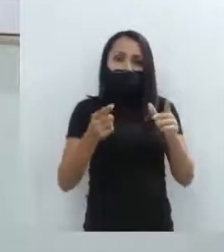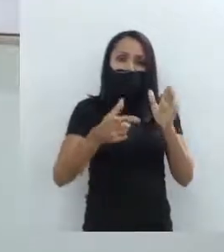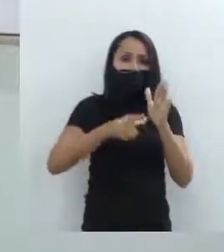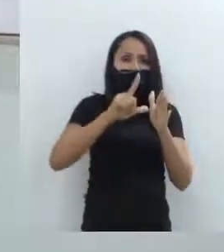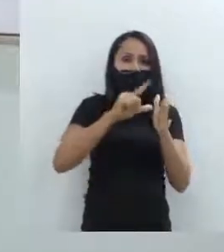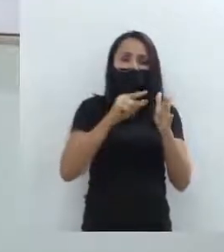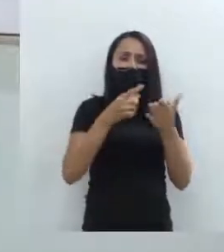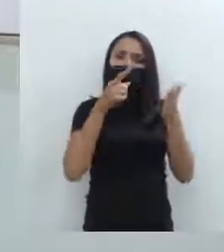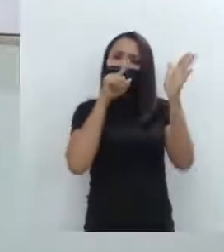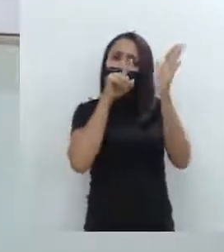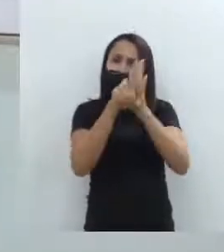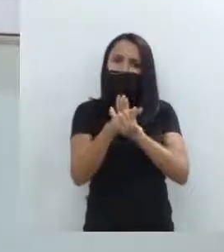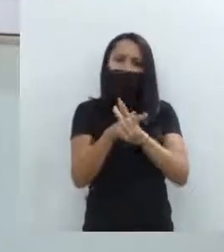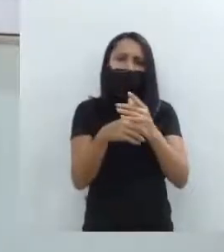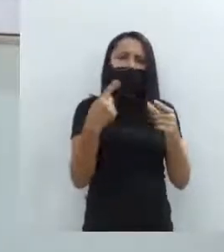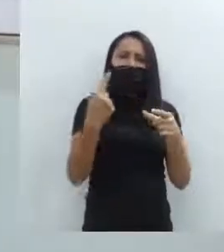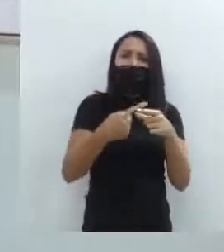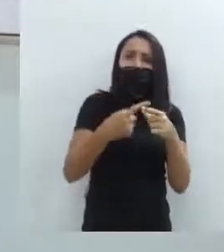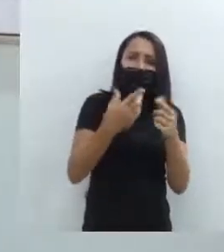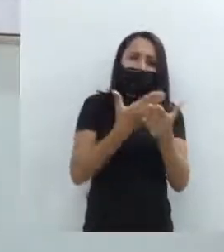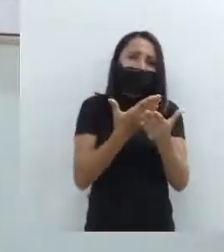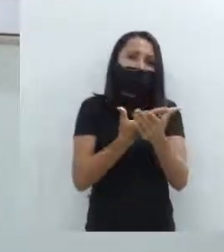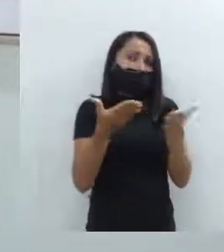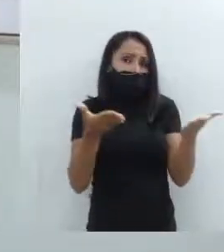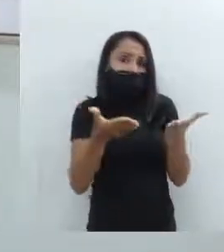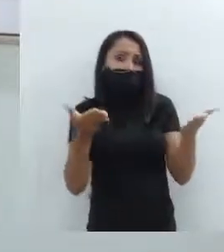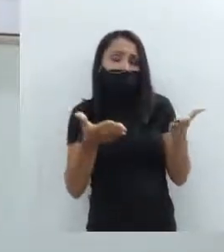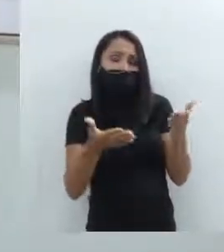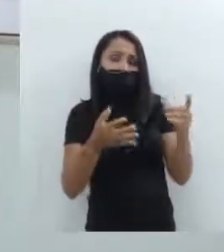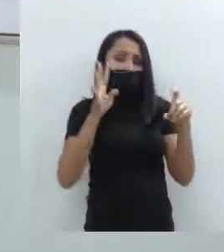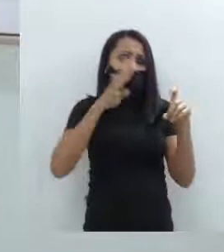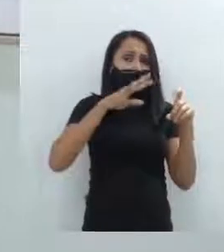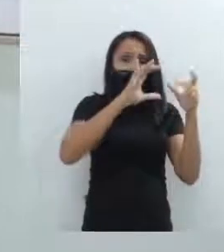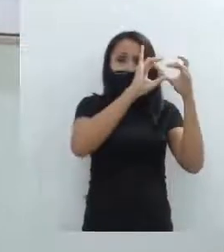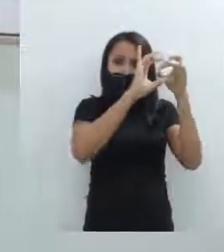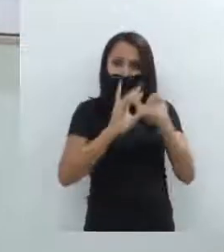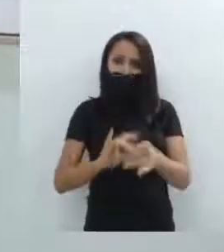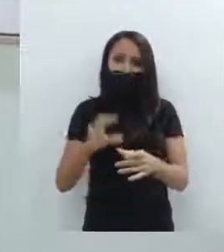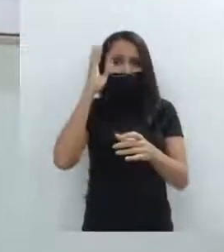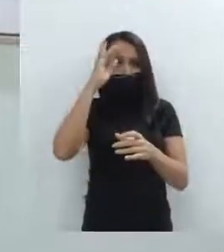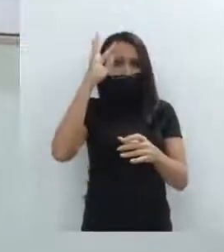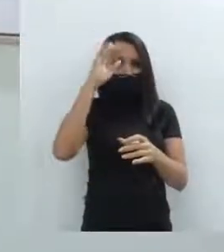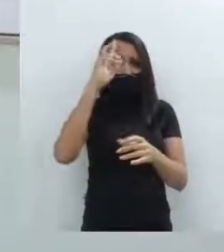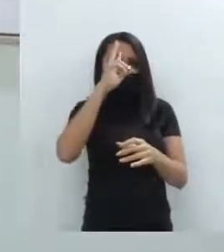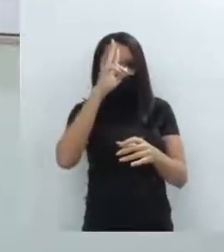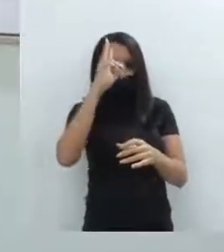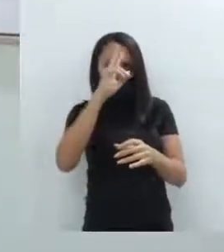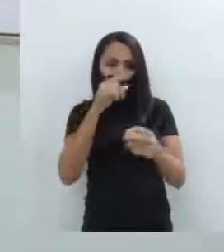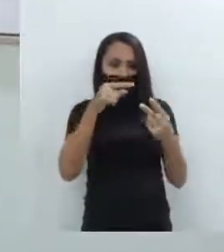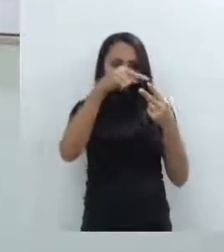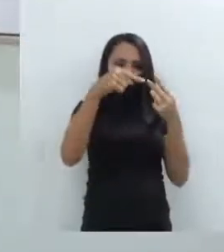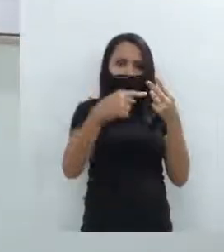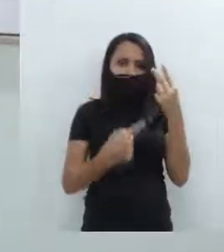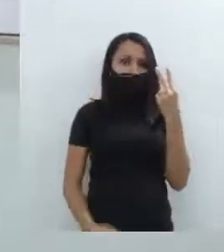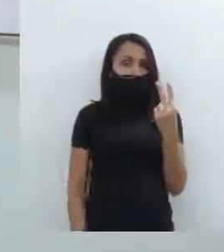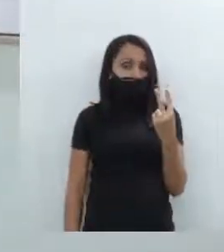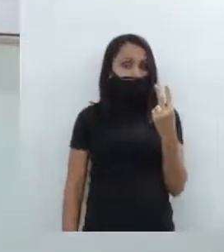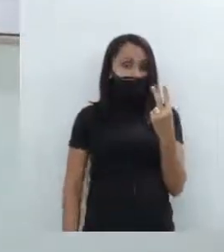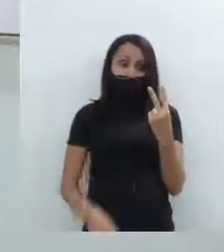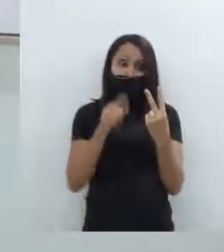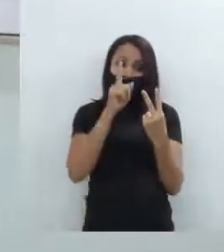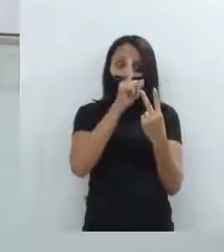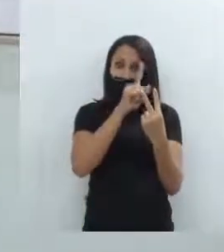questione por que agora a gente vai ter que estudar o mito dentro do contexto filosófico, deixa eu lhe lembrar de duas coisas.